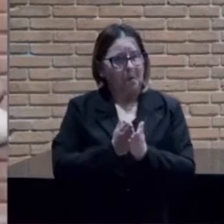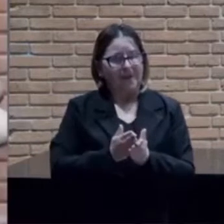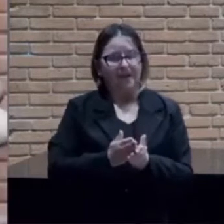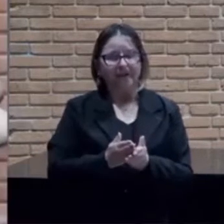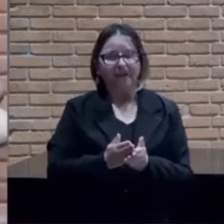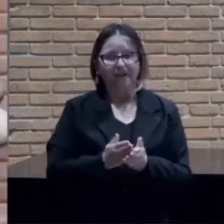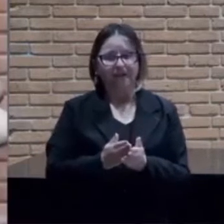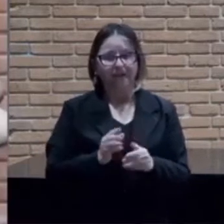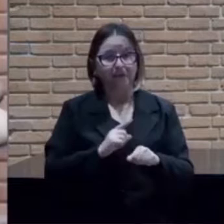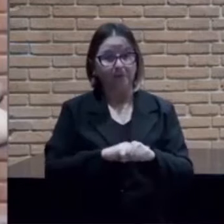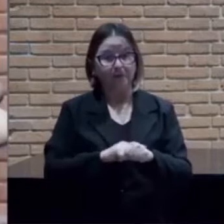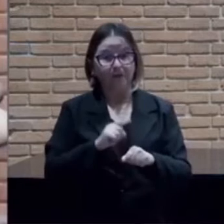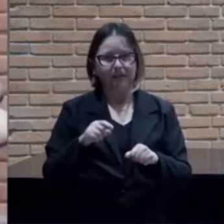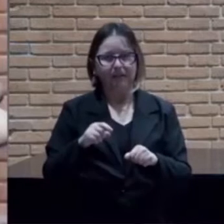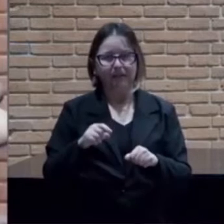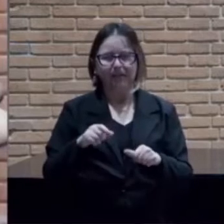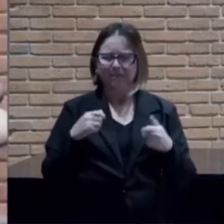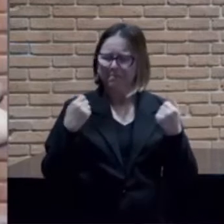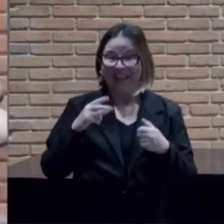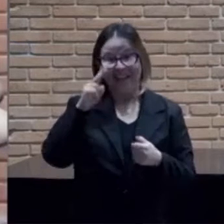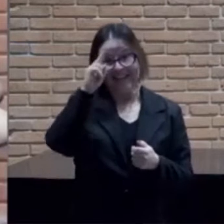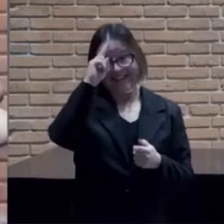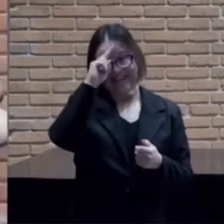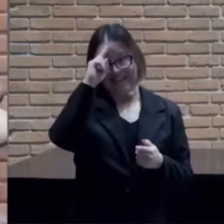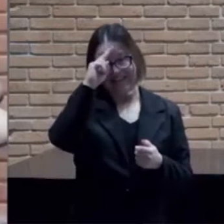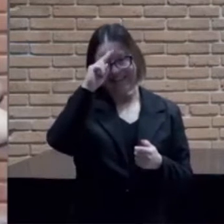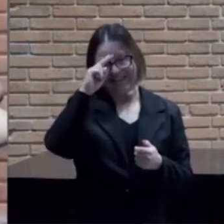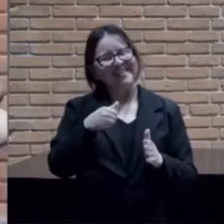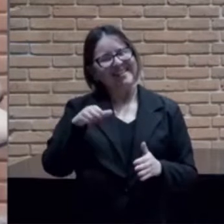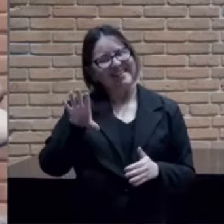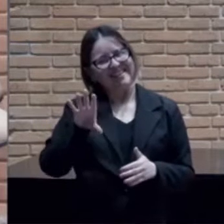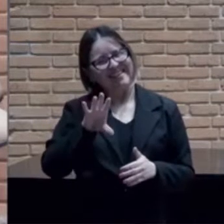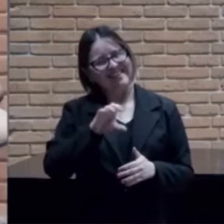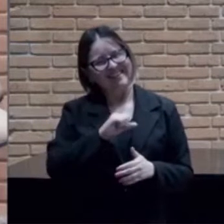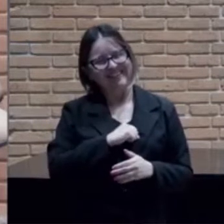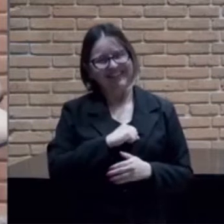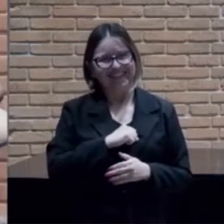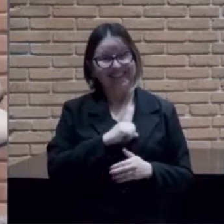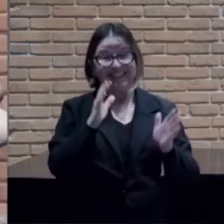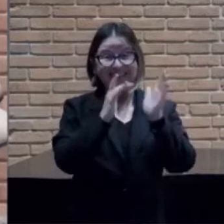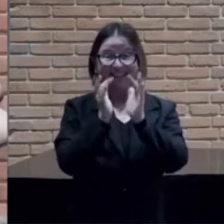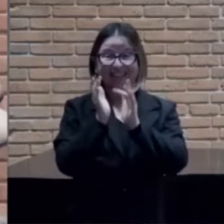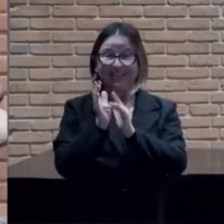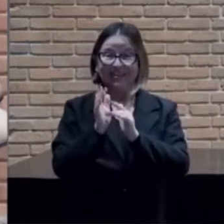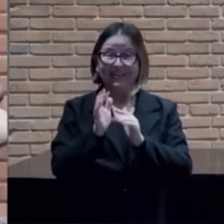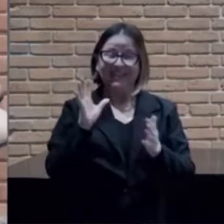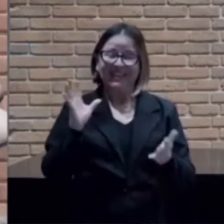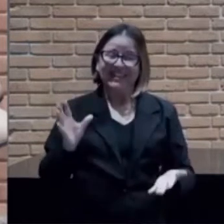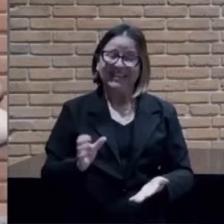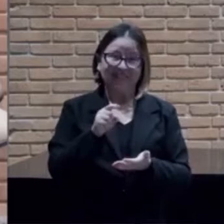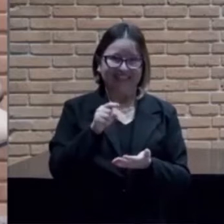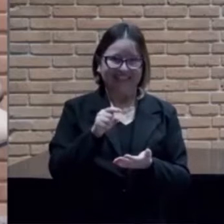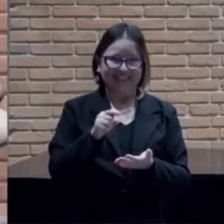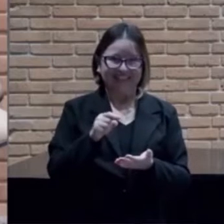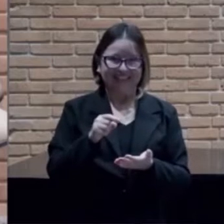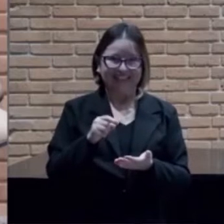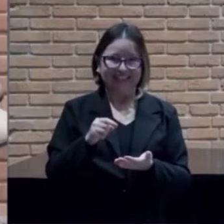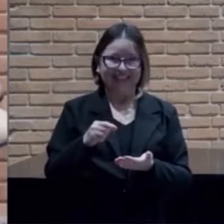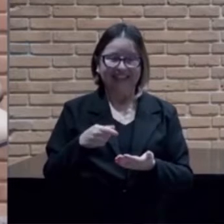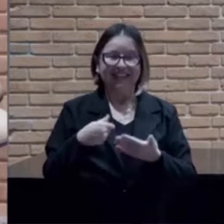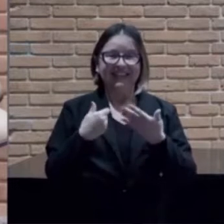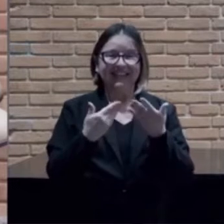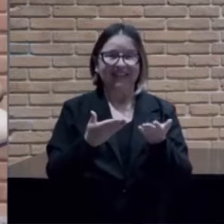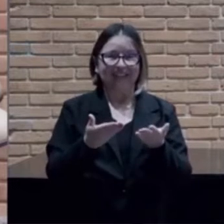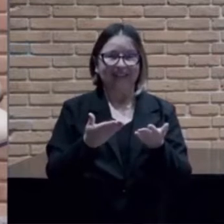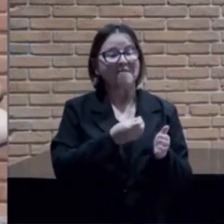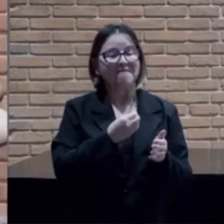você tiver necessitado lembre-se do primeiro amor aquele que te salvou aquele que deu a sua vida na cruz